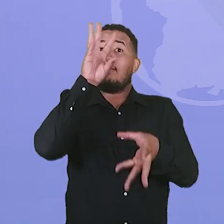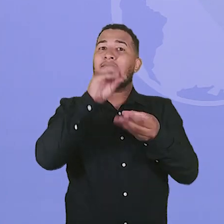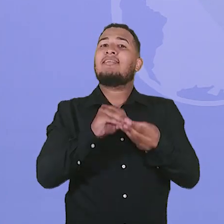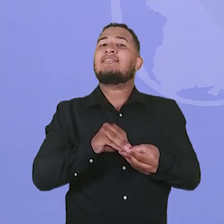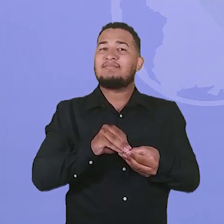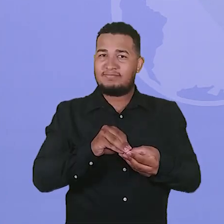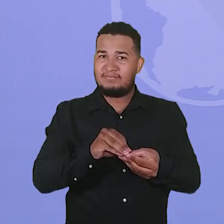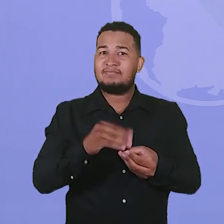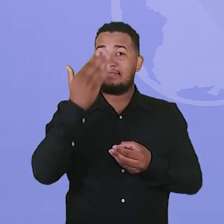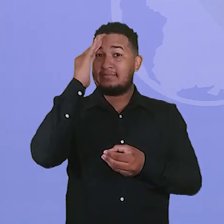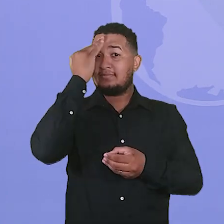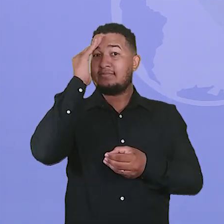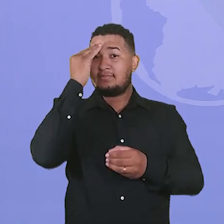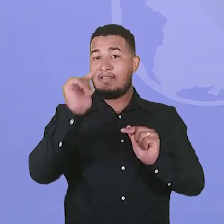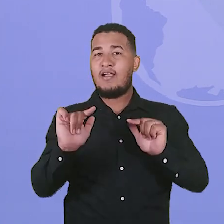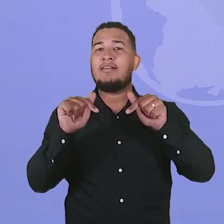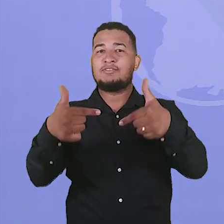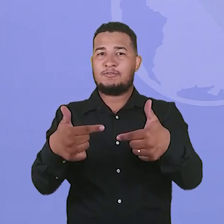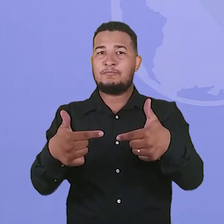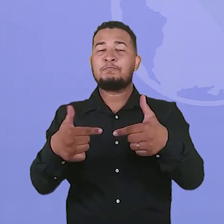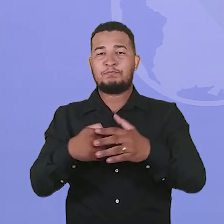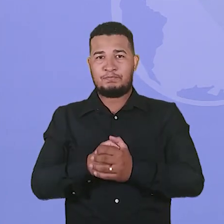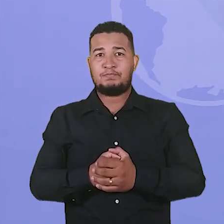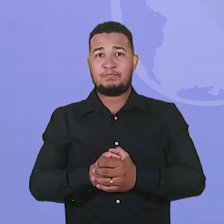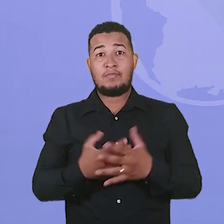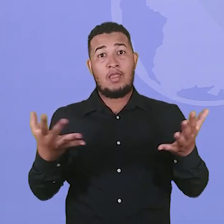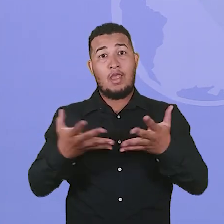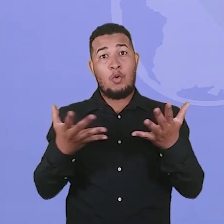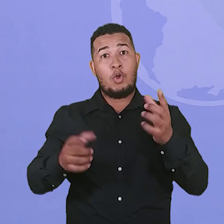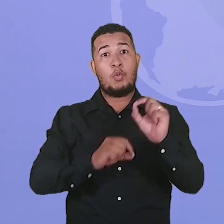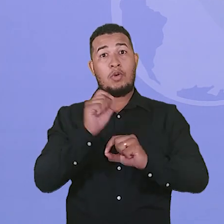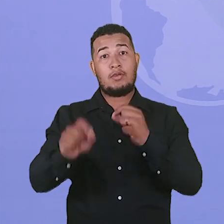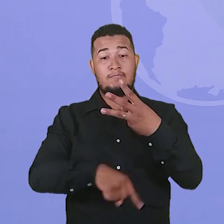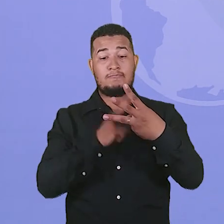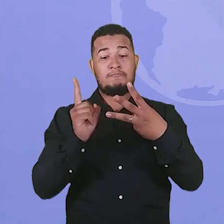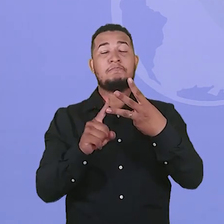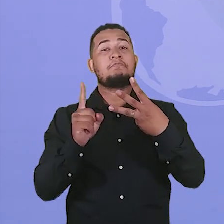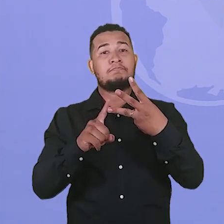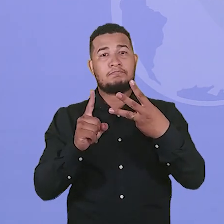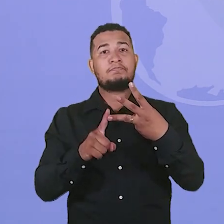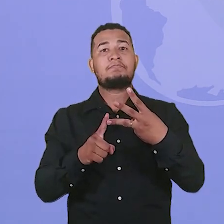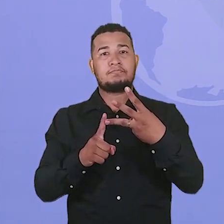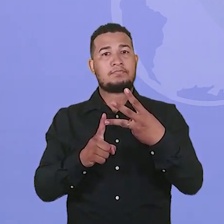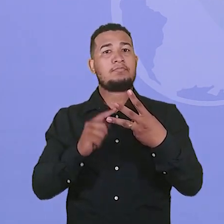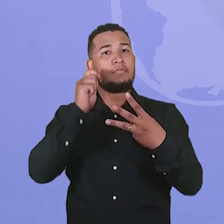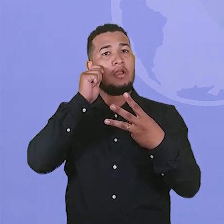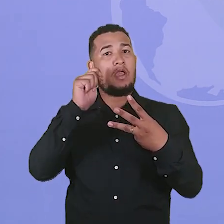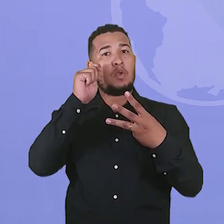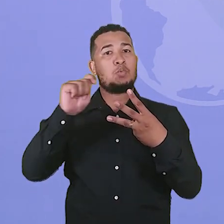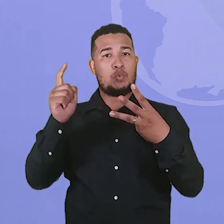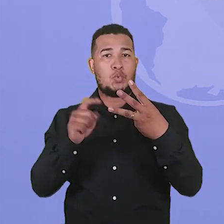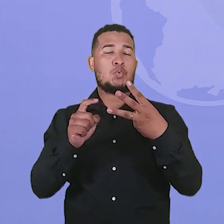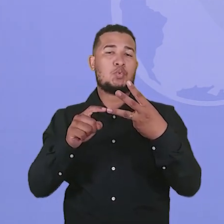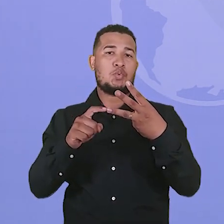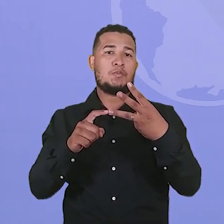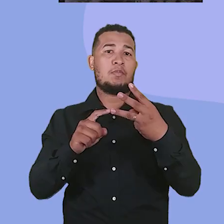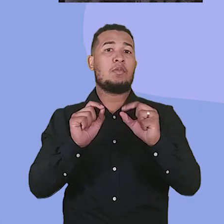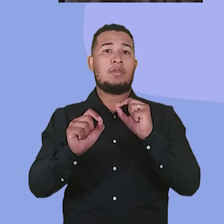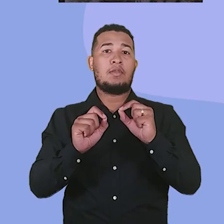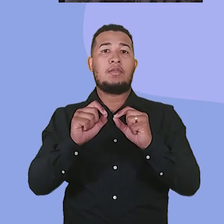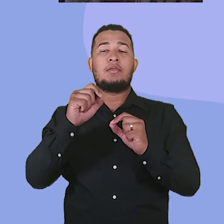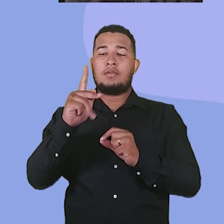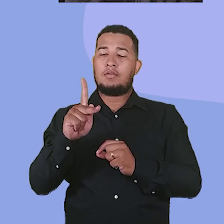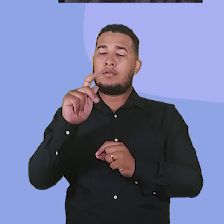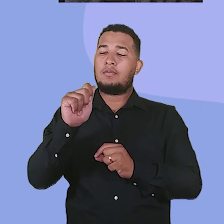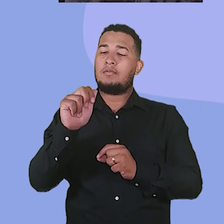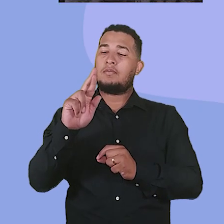compreender essas ações sociais. Então, vamos aí para o nosso terceiro autor clássico, que